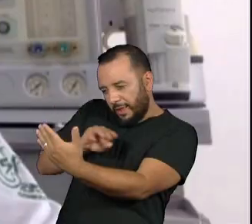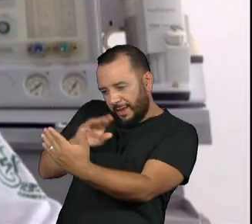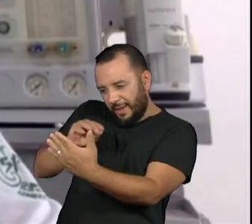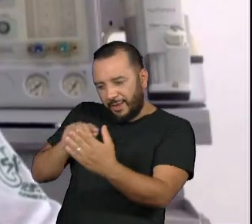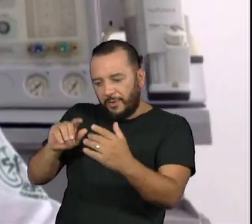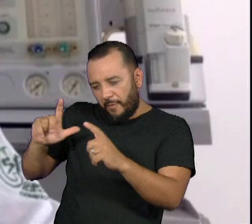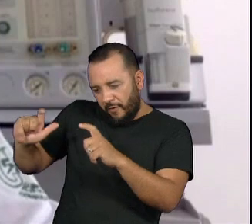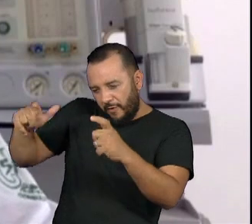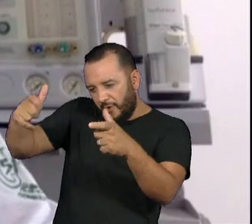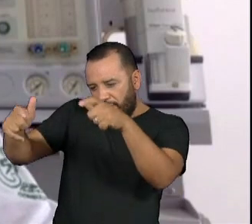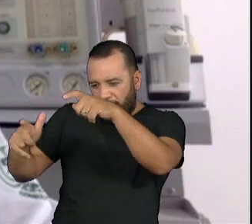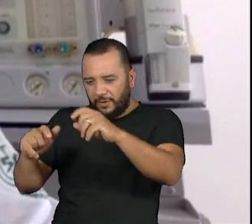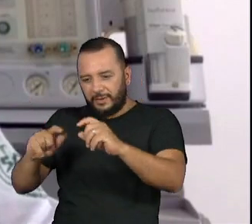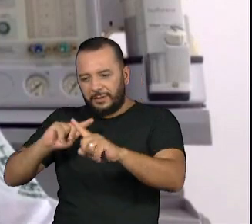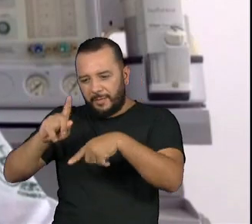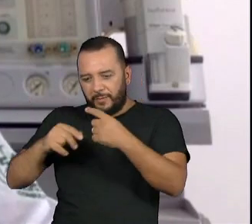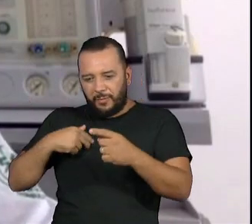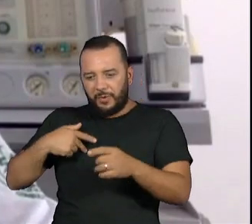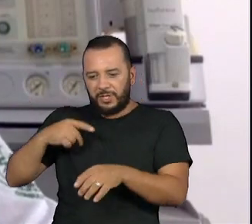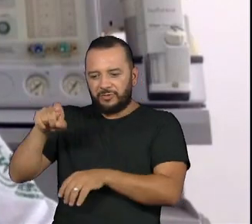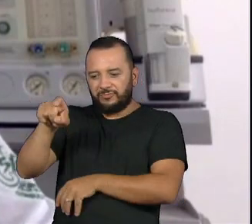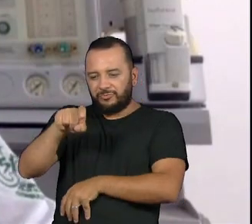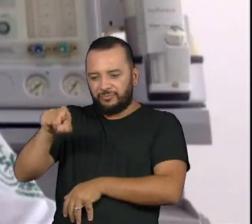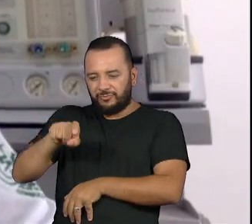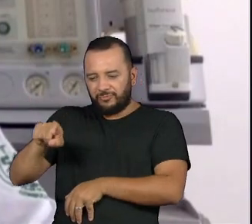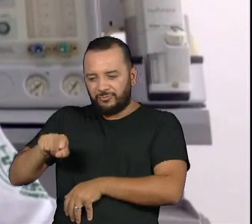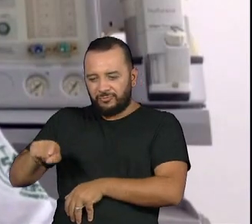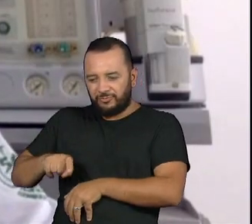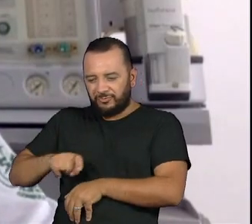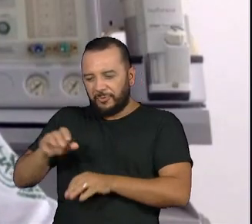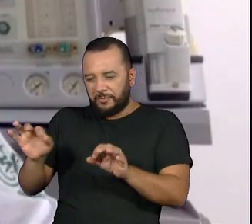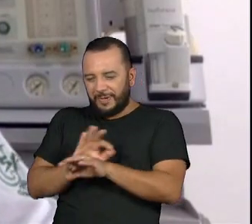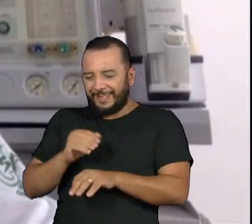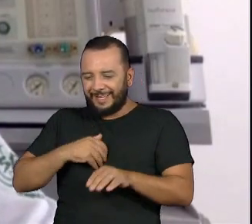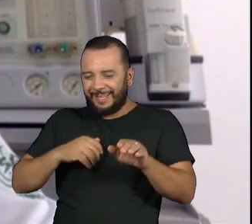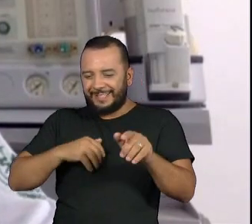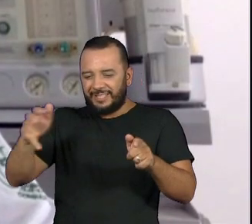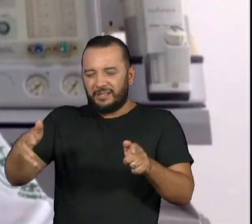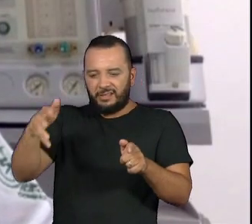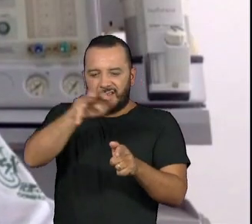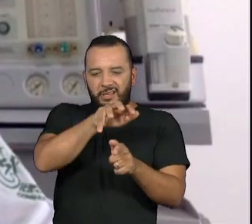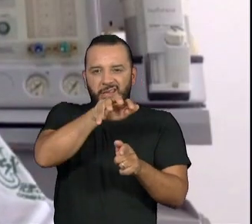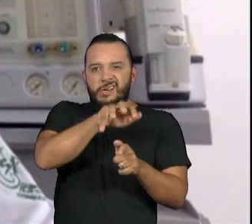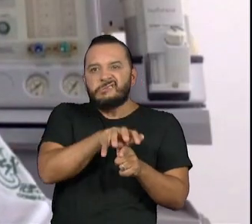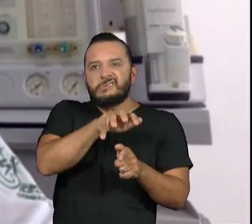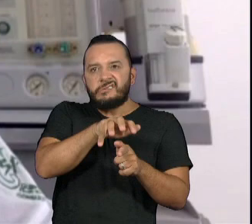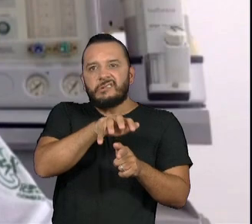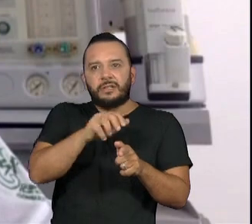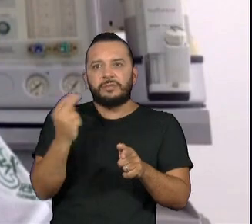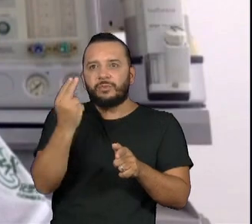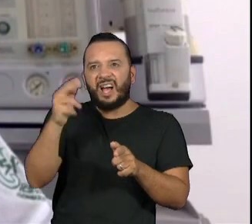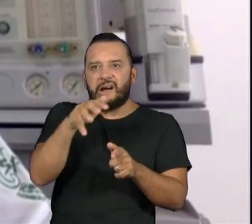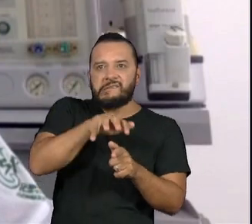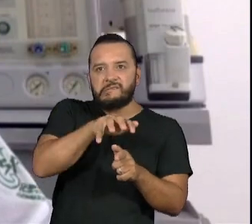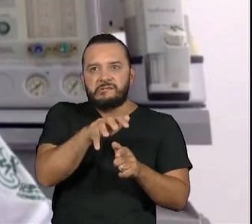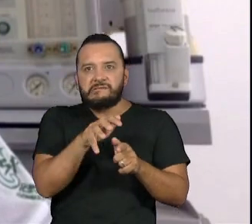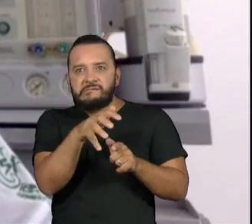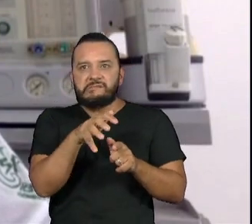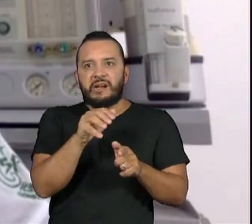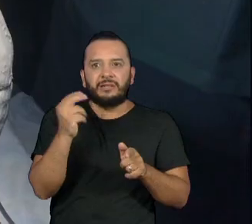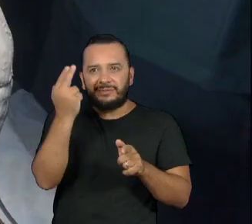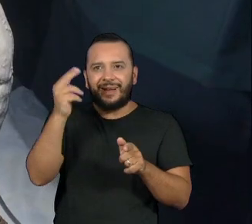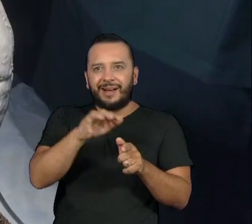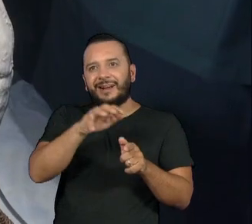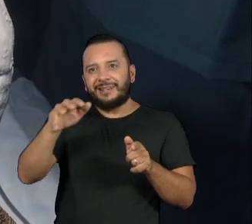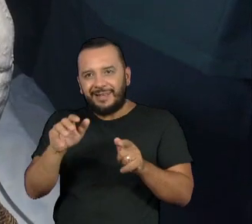Fred. O principal desafio, como qualquer inovação, é a gente não ter uma referência. Então, nós não